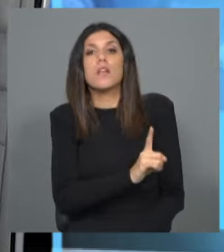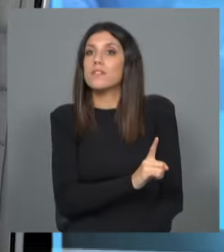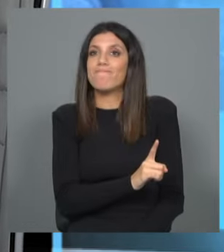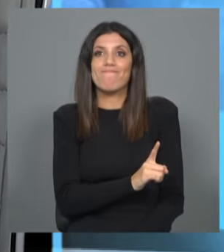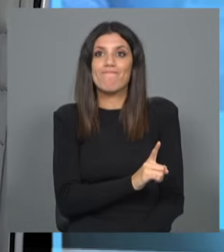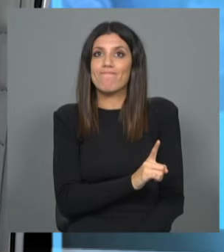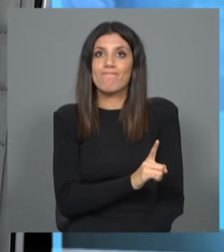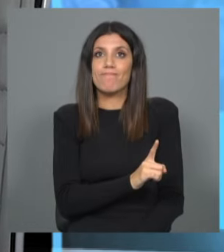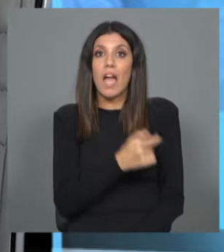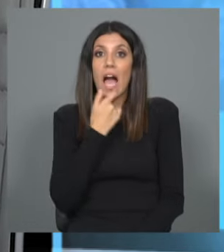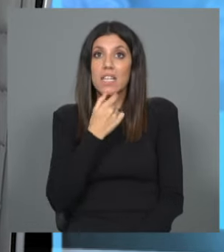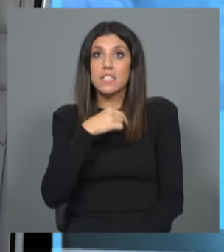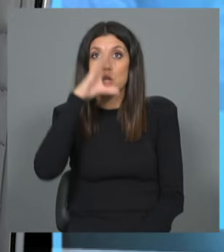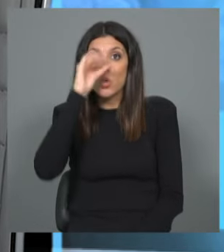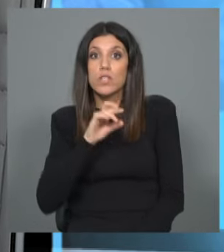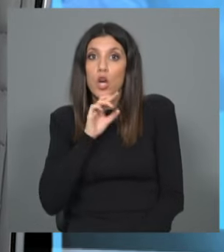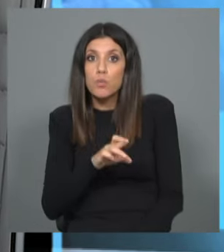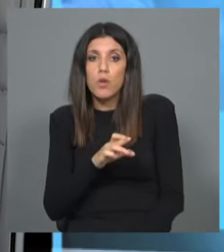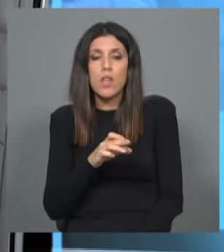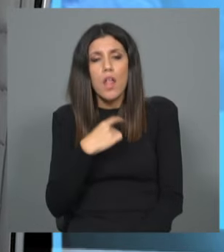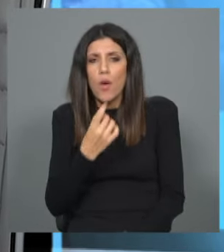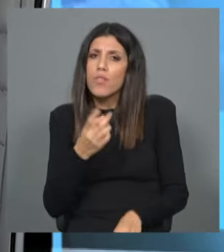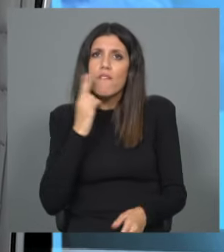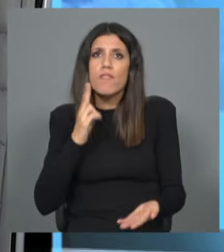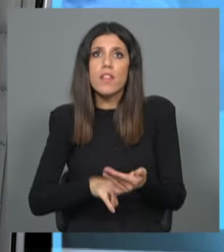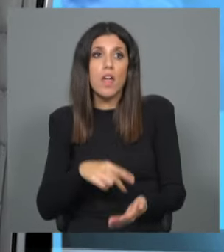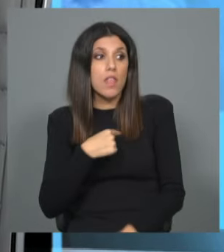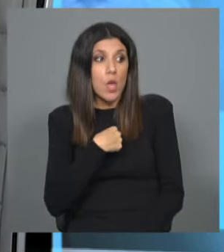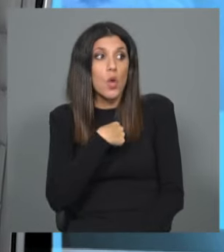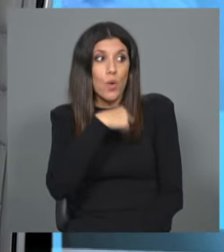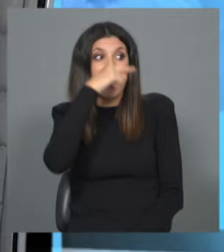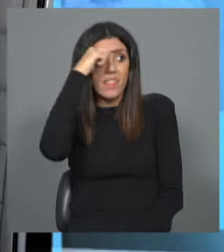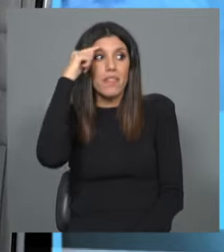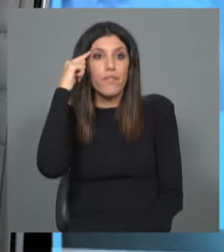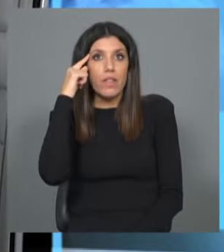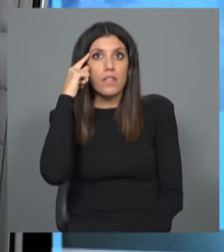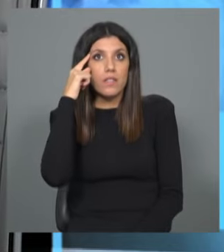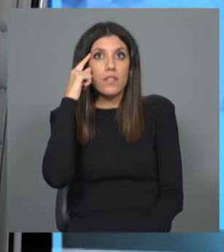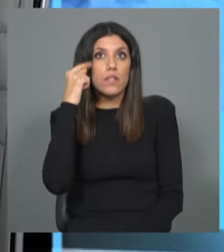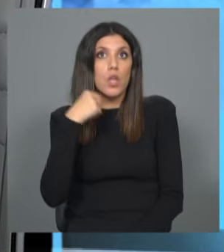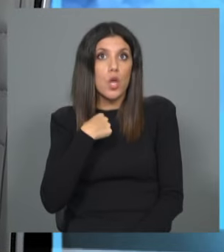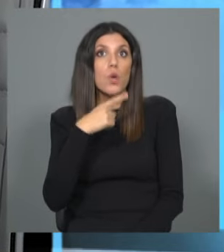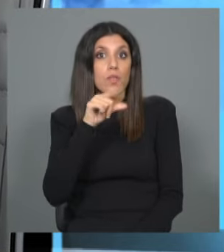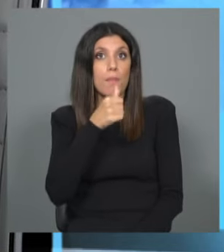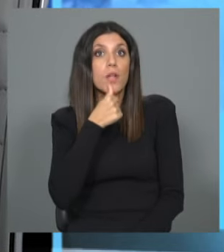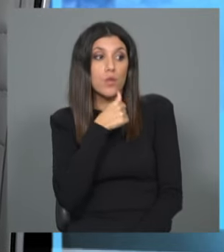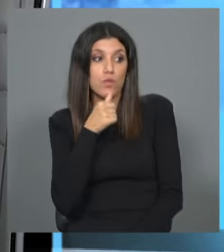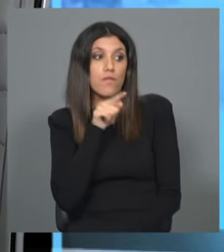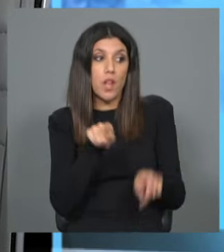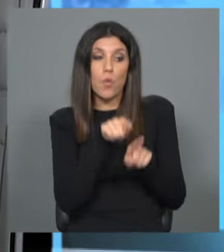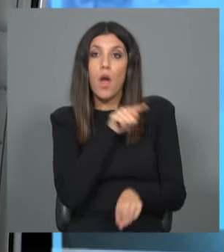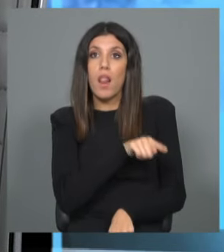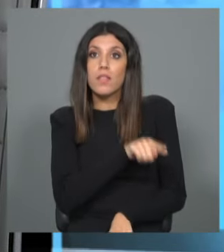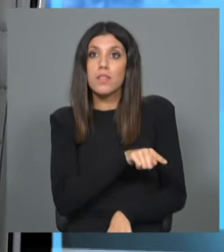sei o que ter de responder quando tu me dizes isso. Eu também tenho dificuldade em lidar com isso. Eu também sofro quando tu sofres e quero